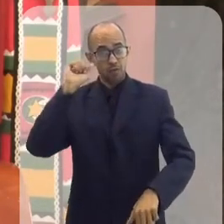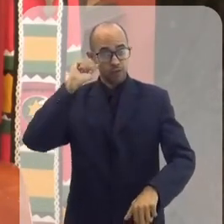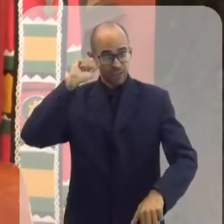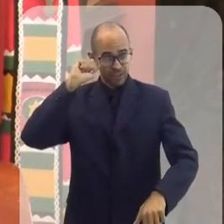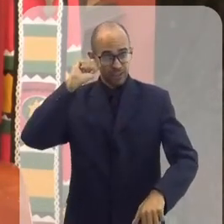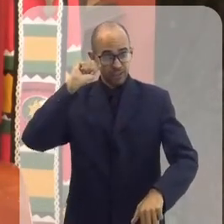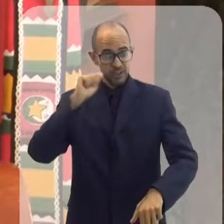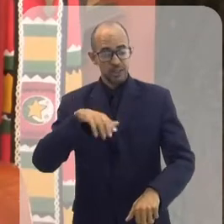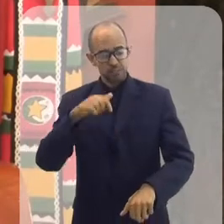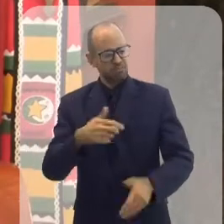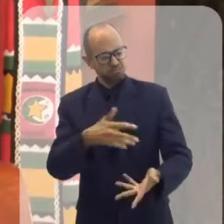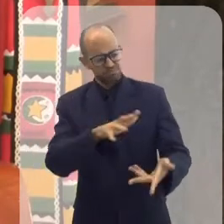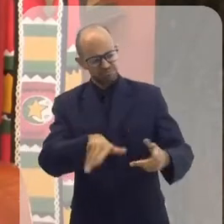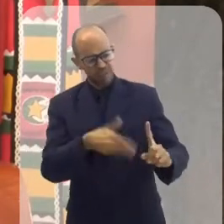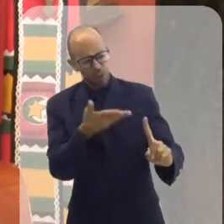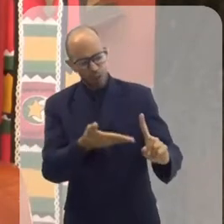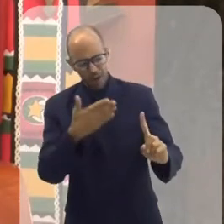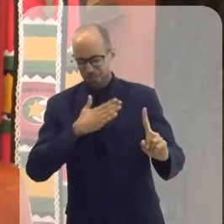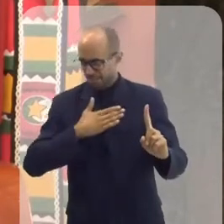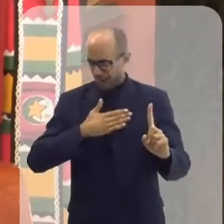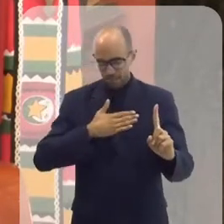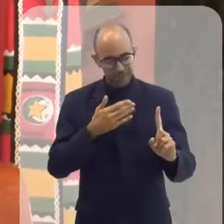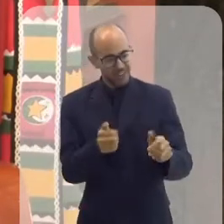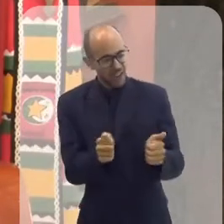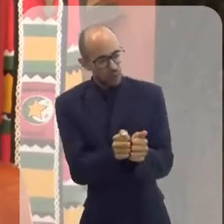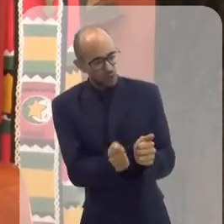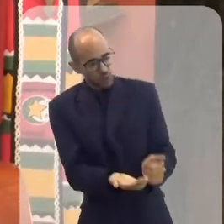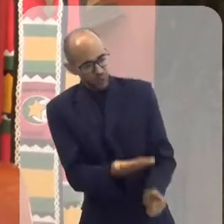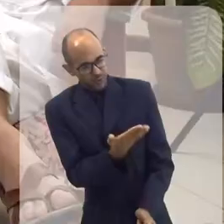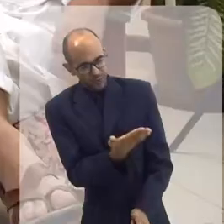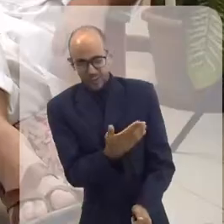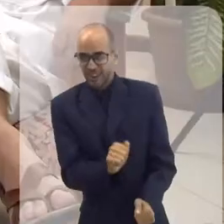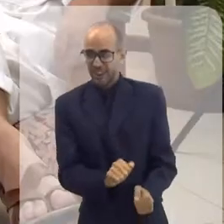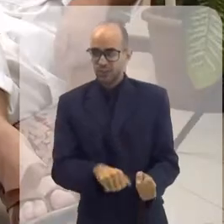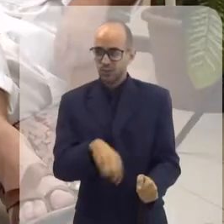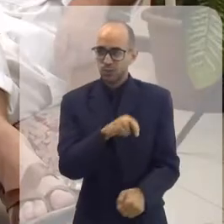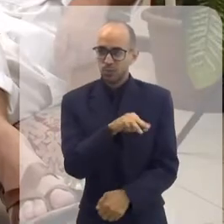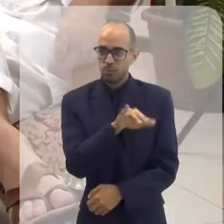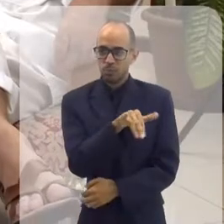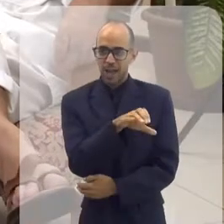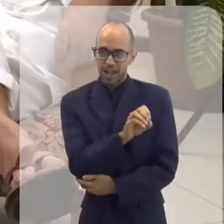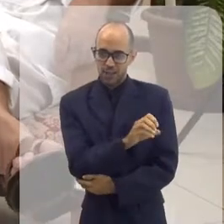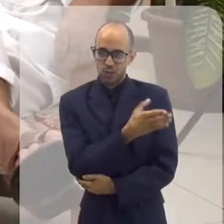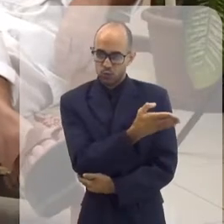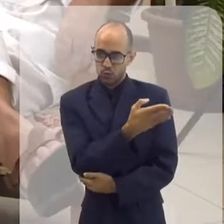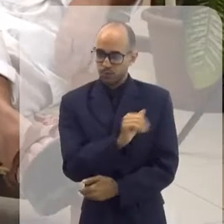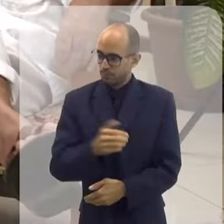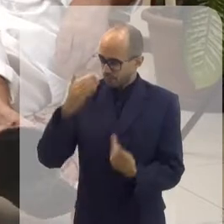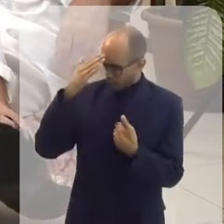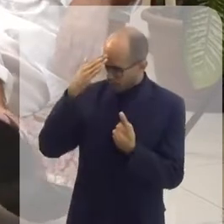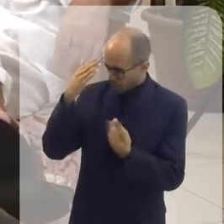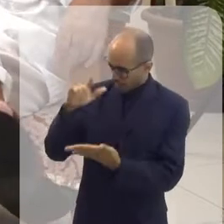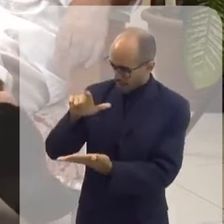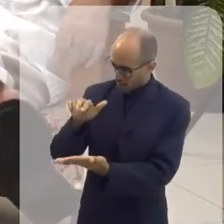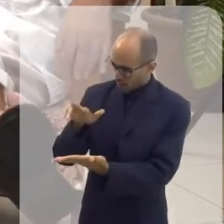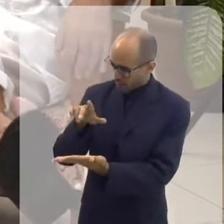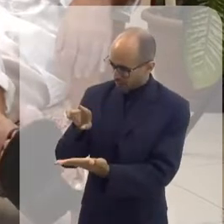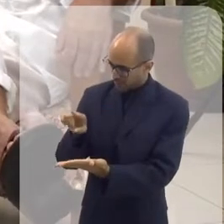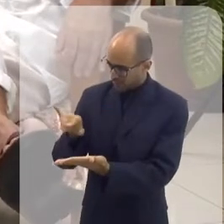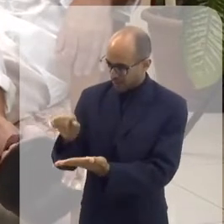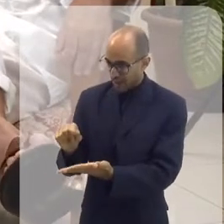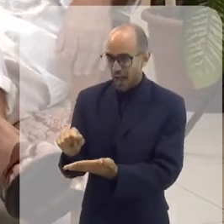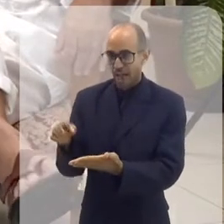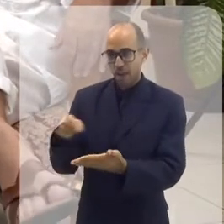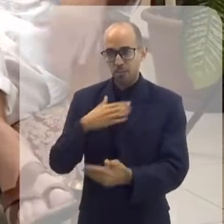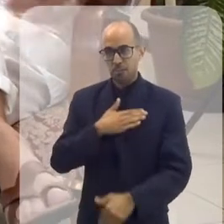então é uma honra estar aqui ao lado de março de água Obrigada Luzia um